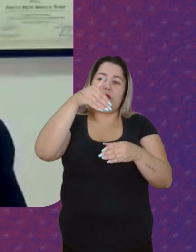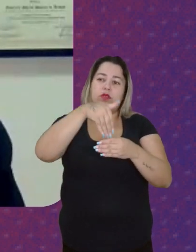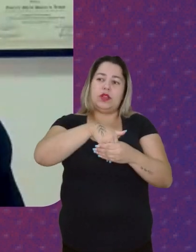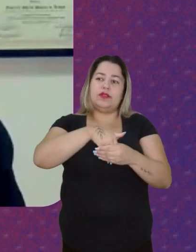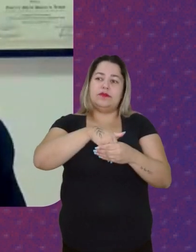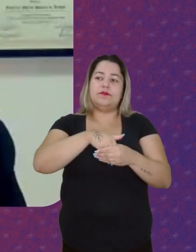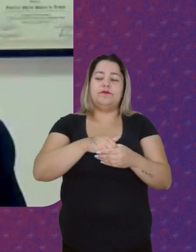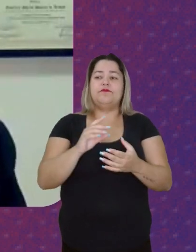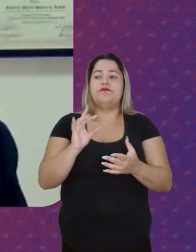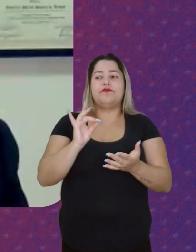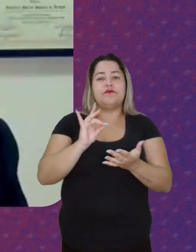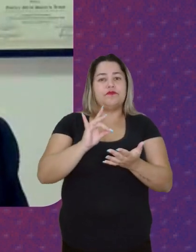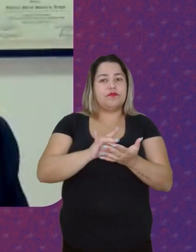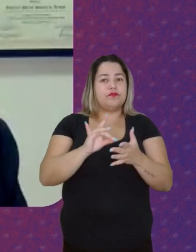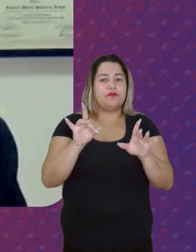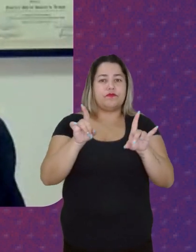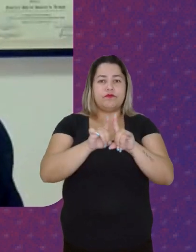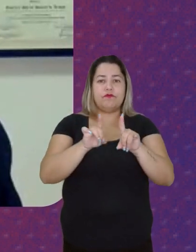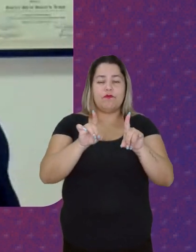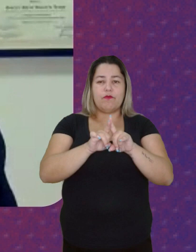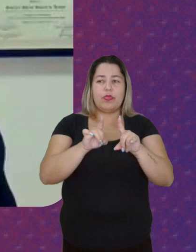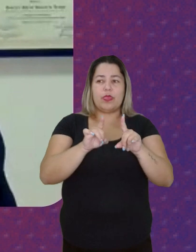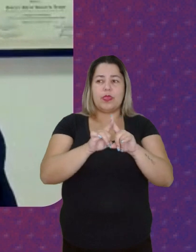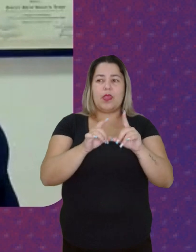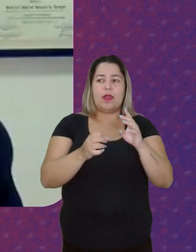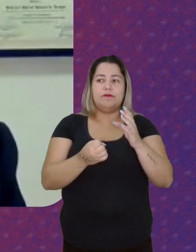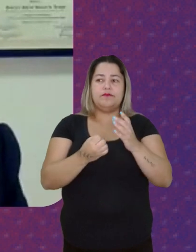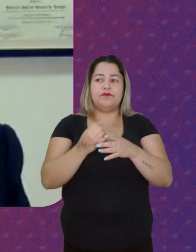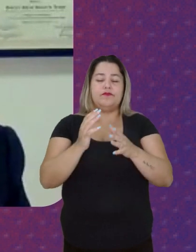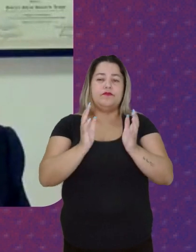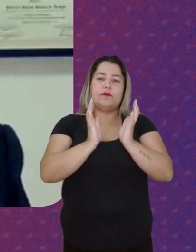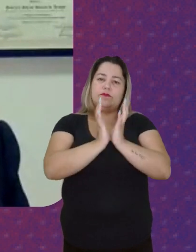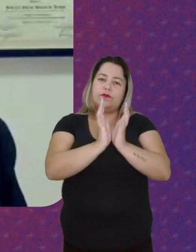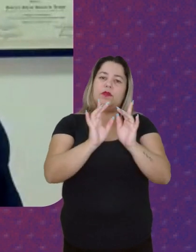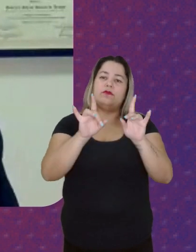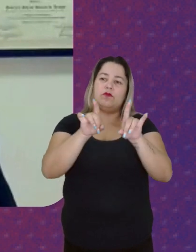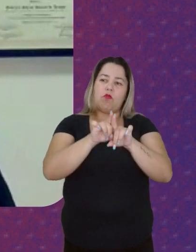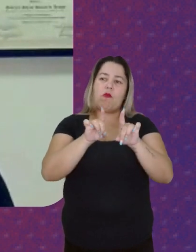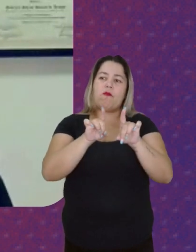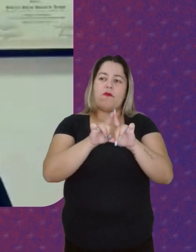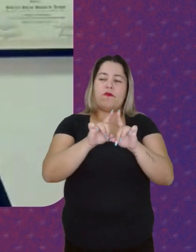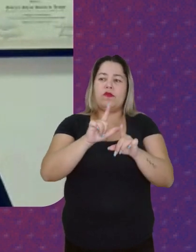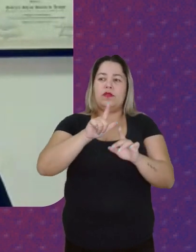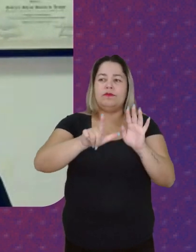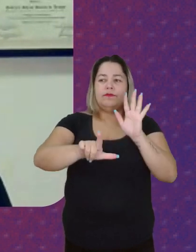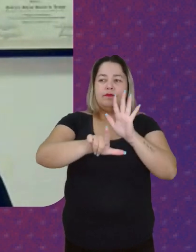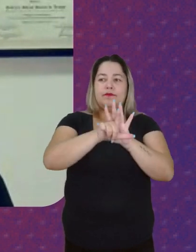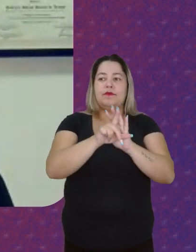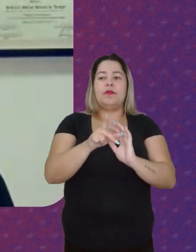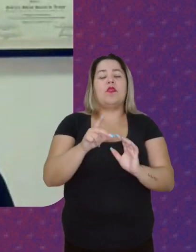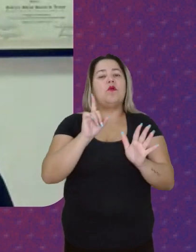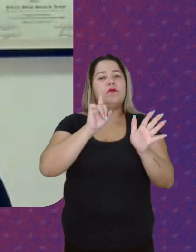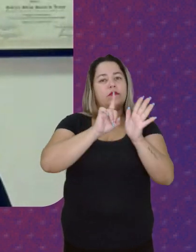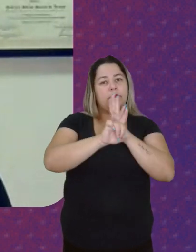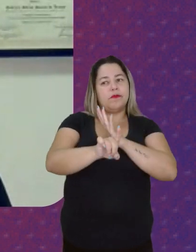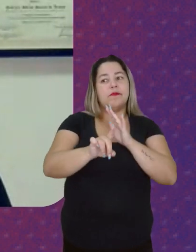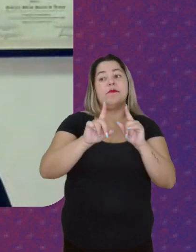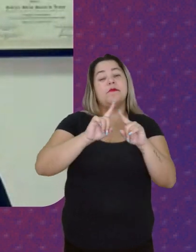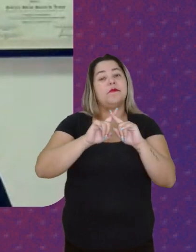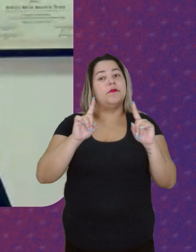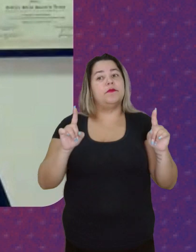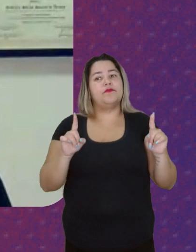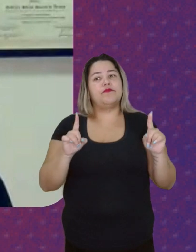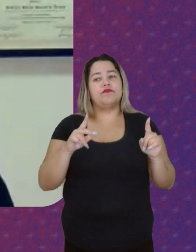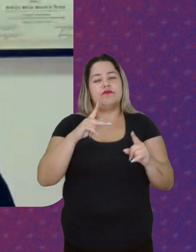Inclusive também, se a gente for pensar na formação das comissões legislativas, né? E aí vocês podem me perguntar, olha, mas o